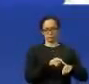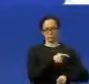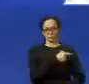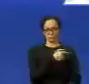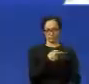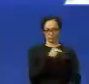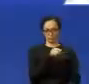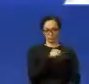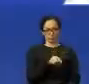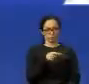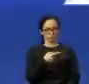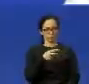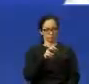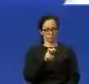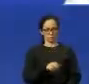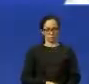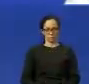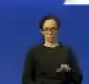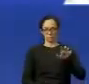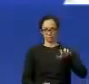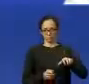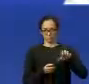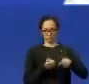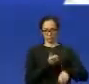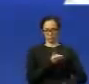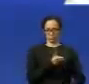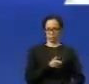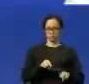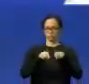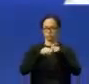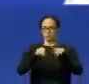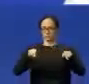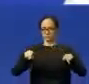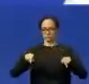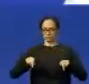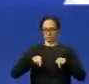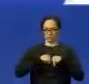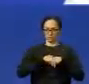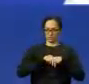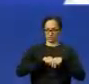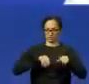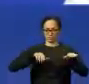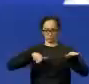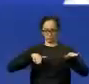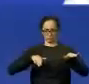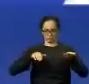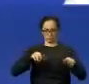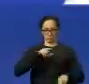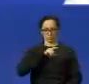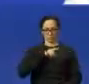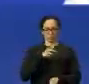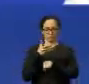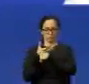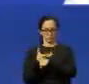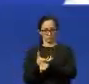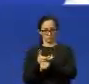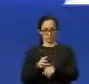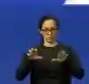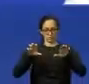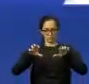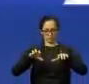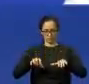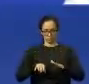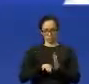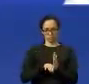15 minutos, que cai com intensidade constante. E uma piscina em formato de paralelepípedo retângulo, que se encontrava inicialmente vazia,